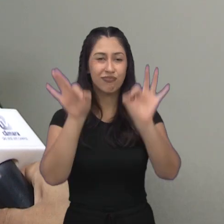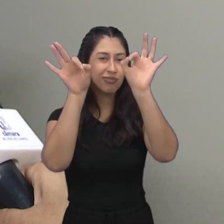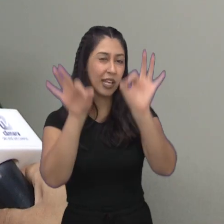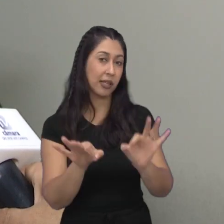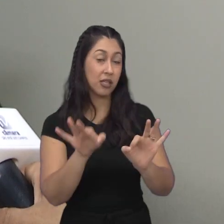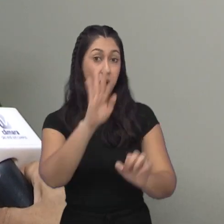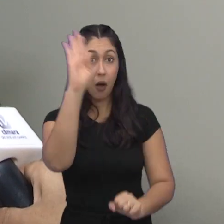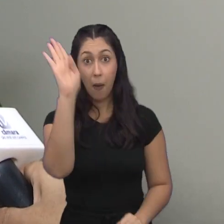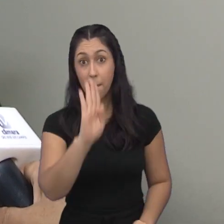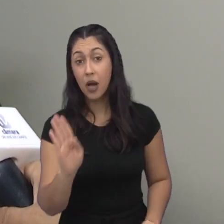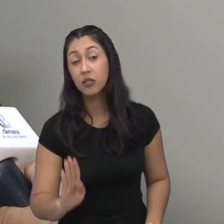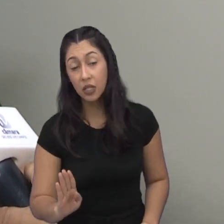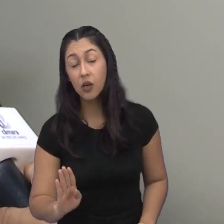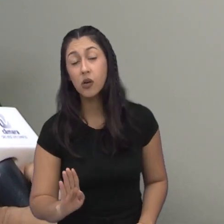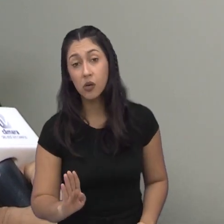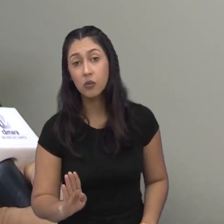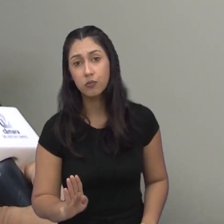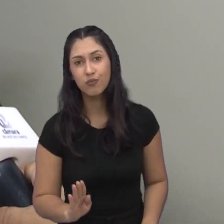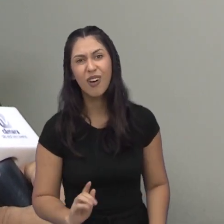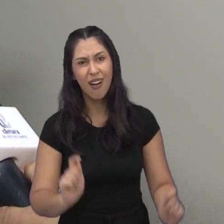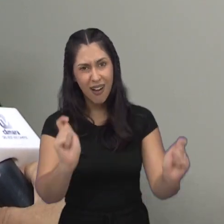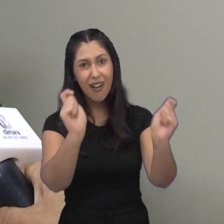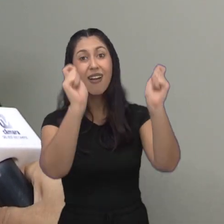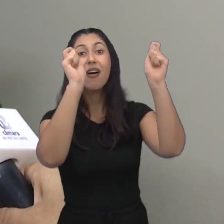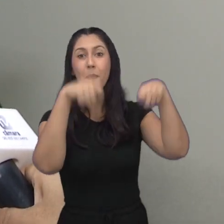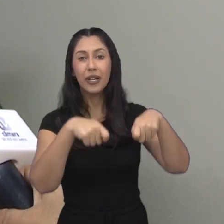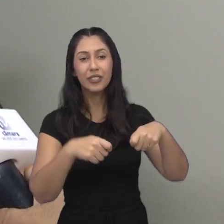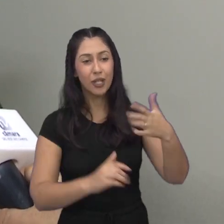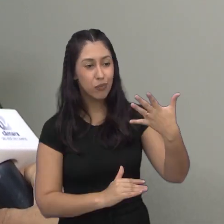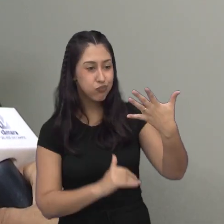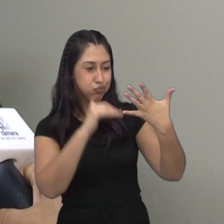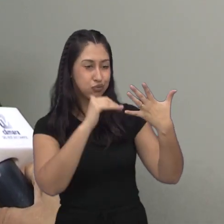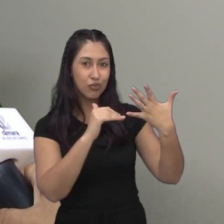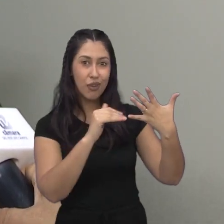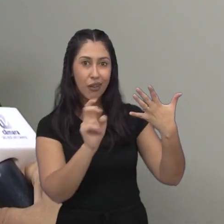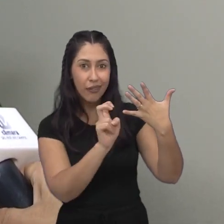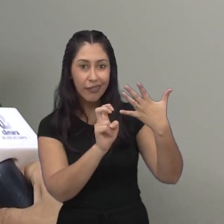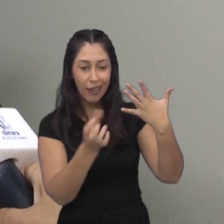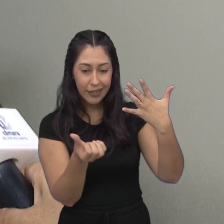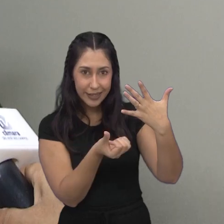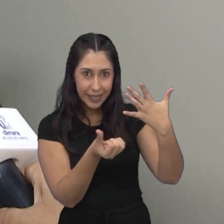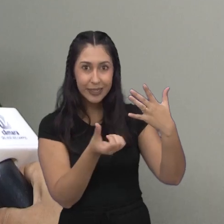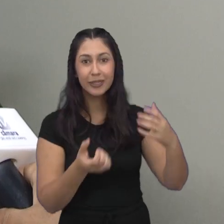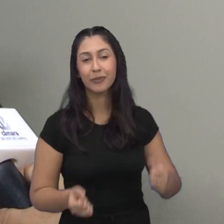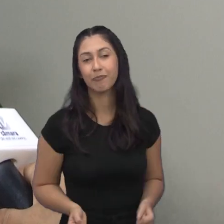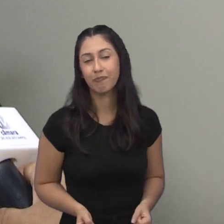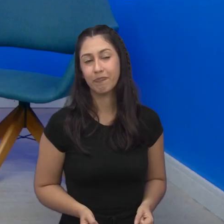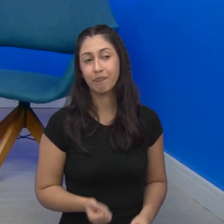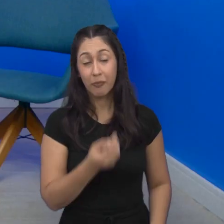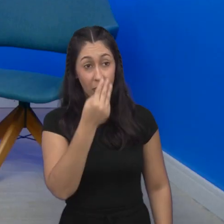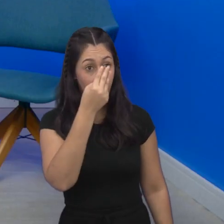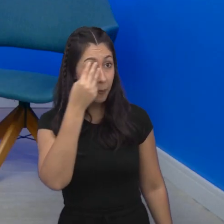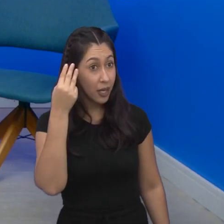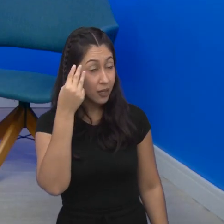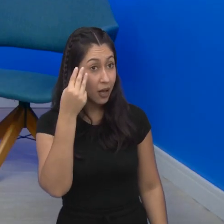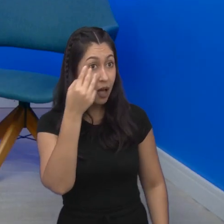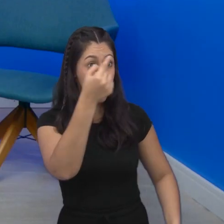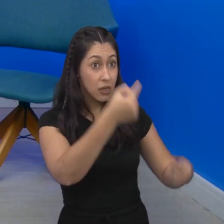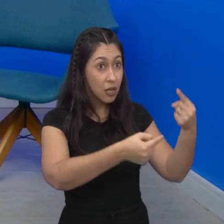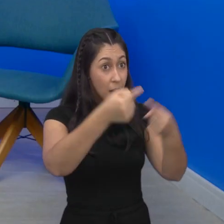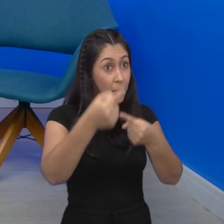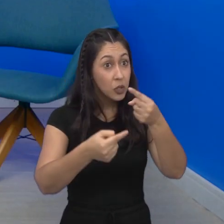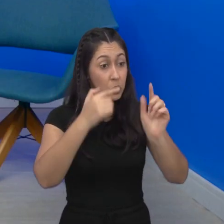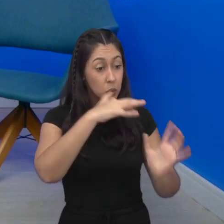nosso país pode aí pleitear a quinta, sexta economia do mundo. Marina, a